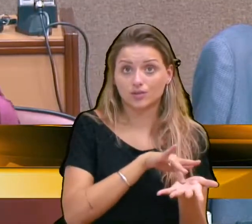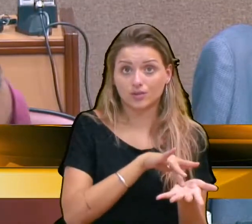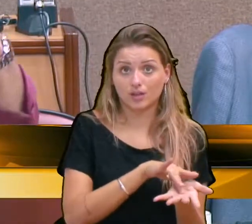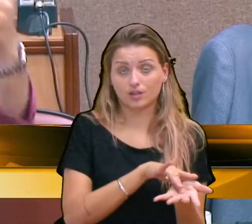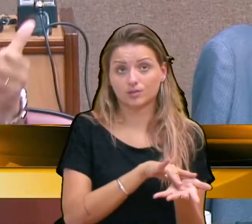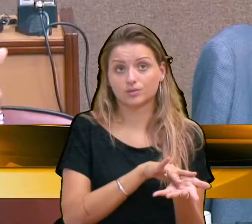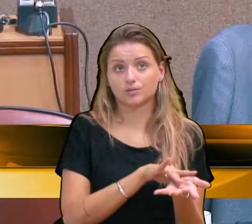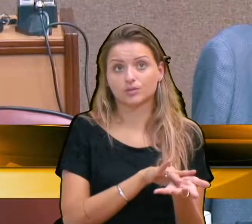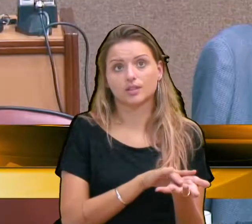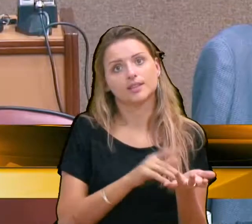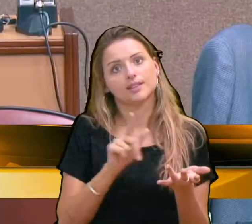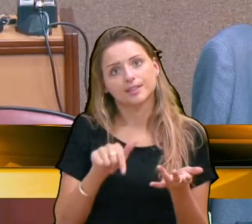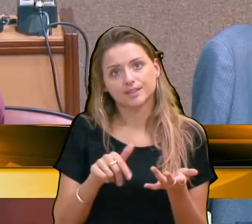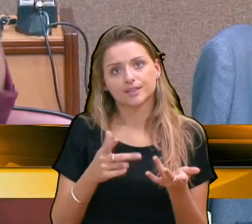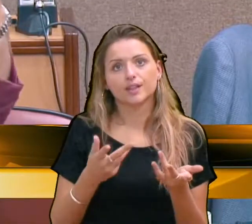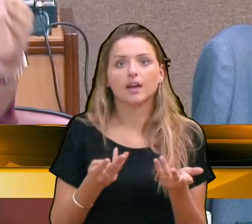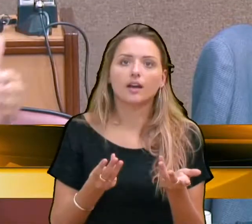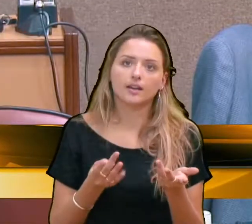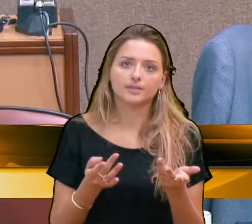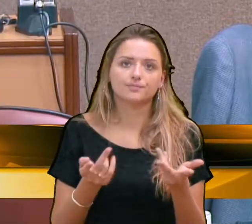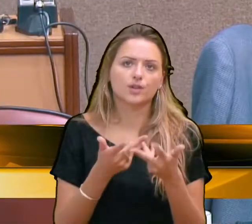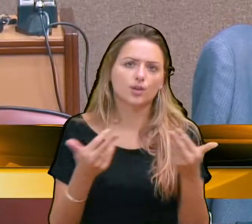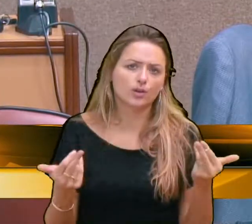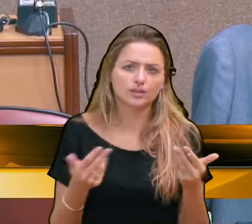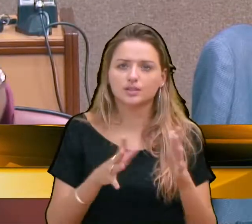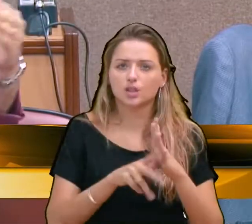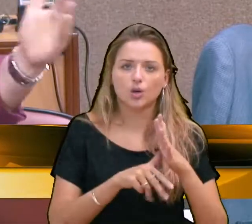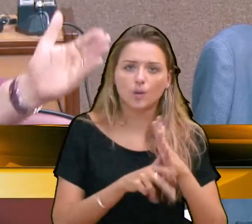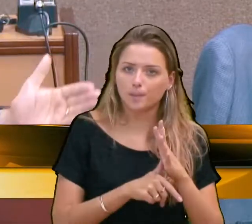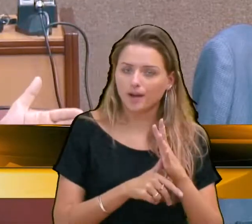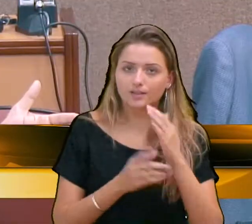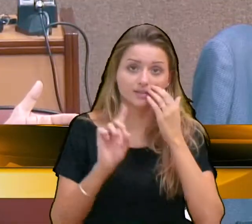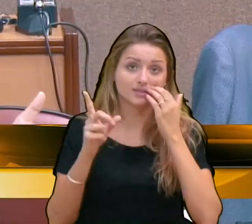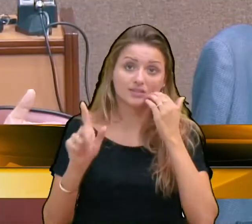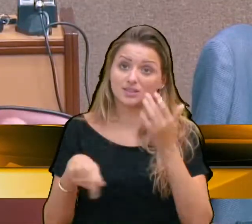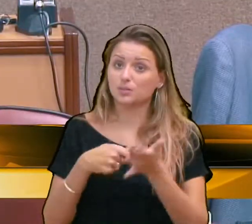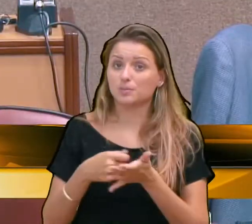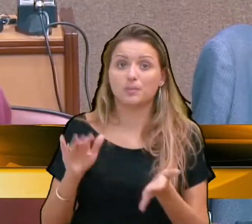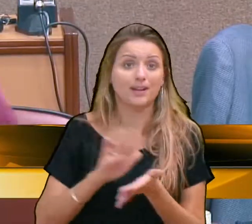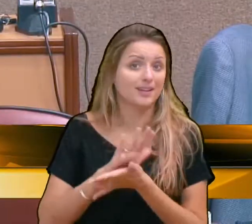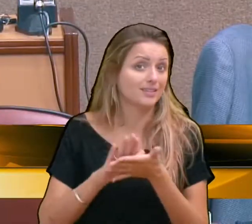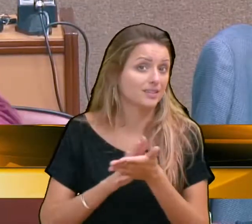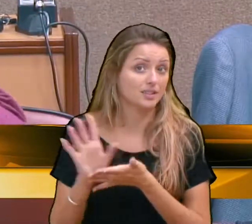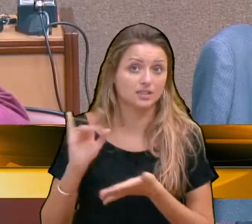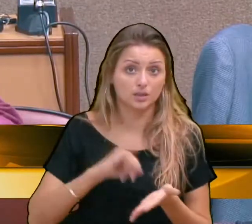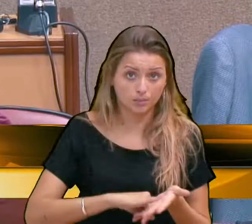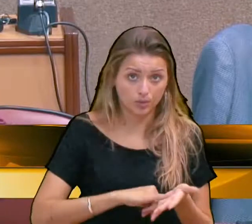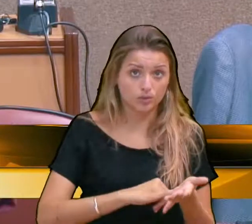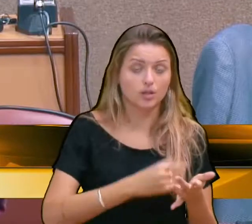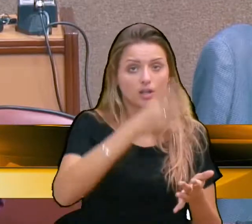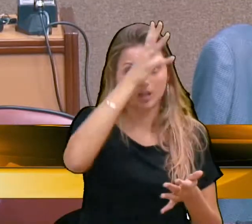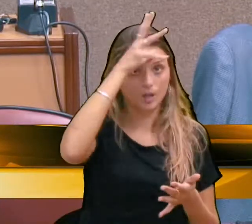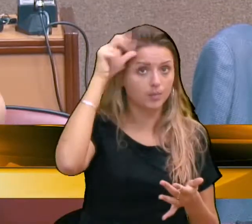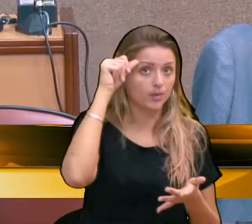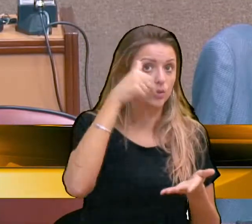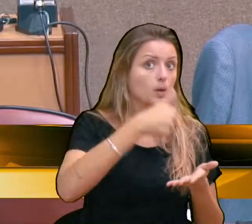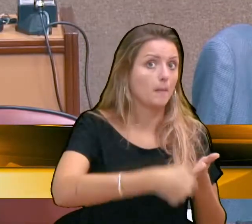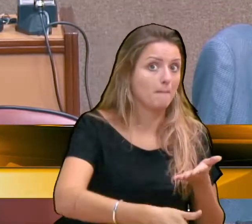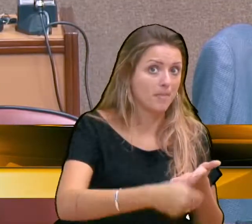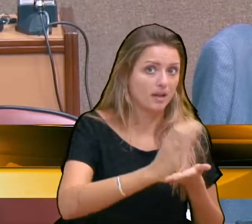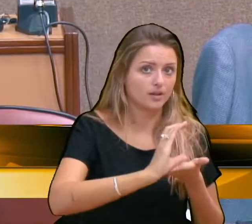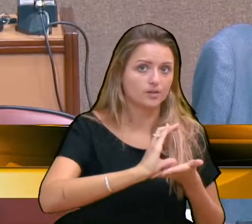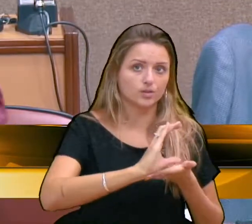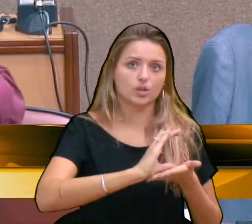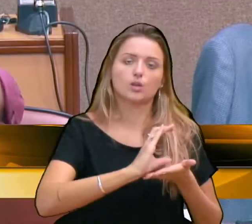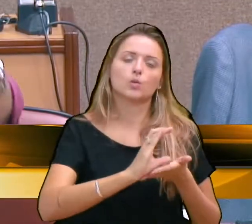que muitas vezes são frutos, né, de contrabando, enfim, não pagam impostos. Então o município deixa de arrecadar também